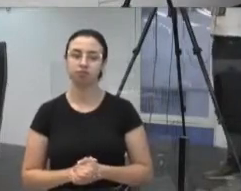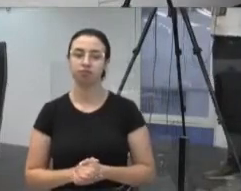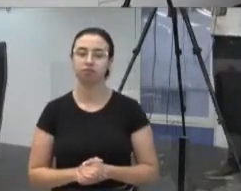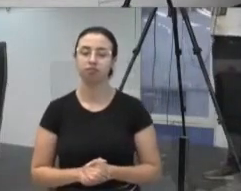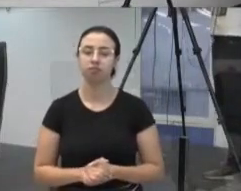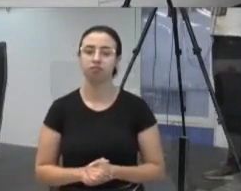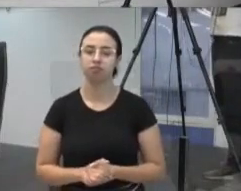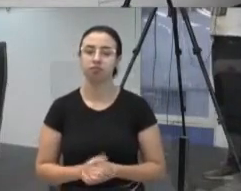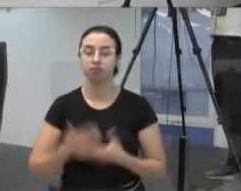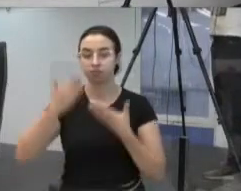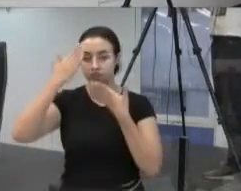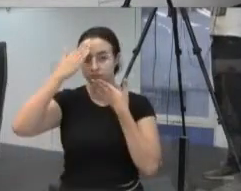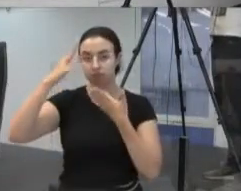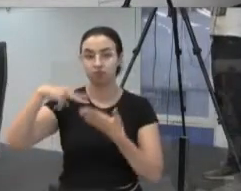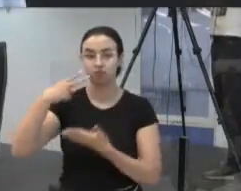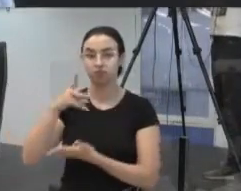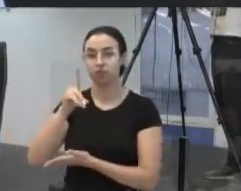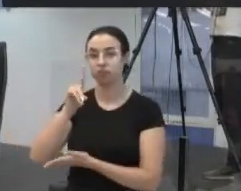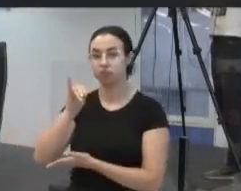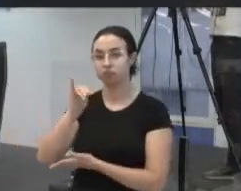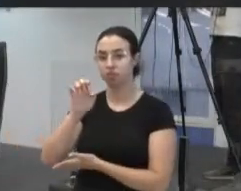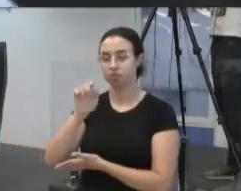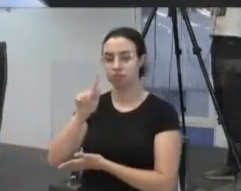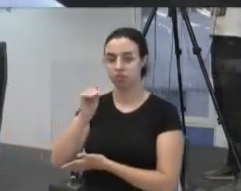Obrigado, vereador Diego Espino.